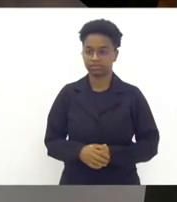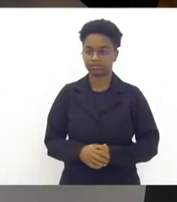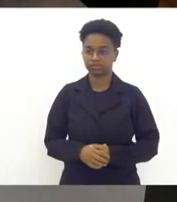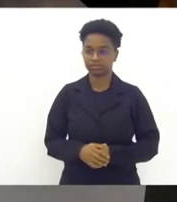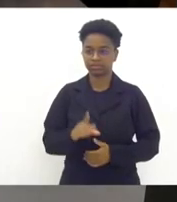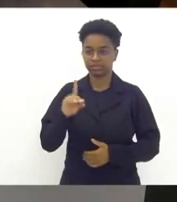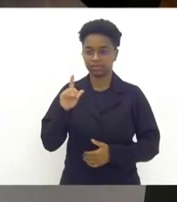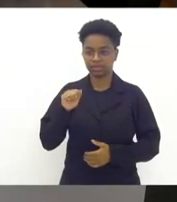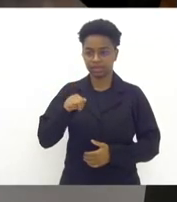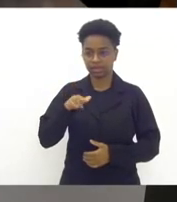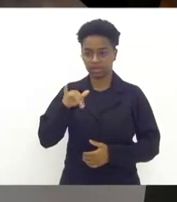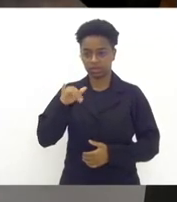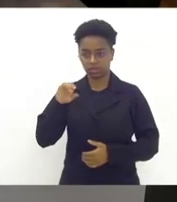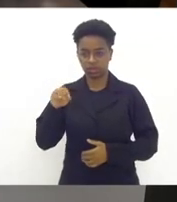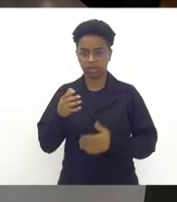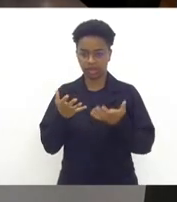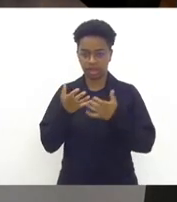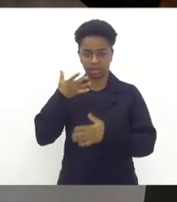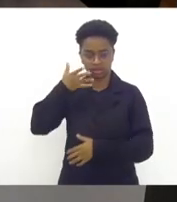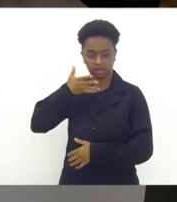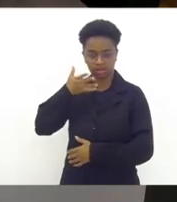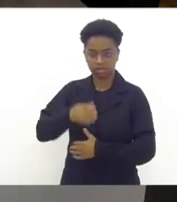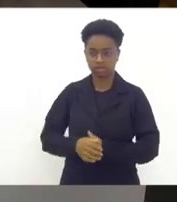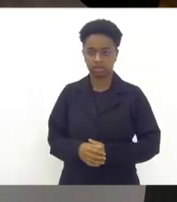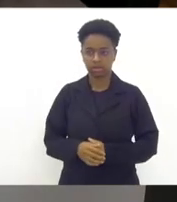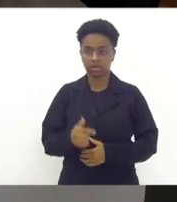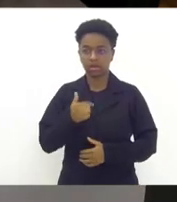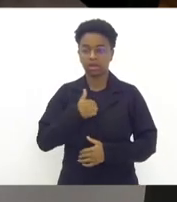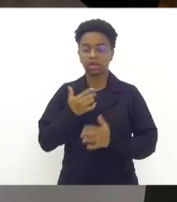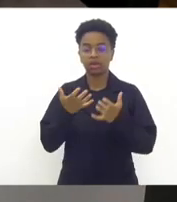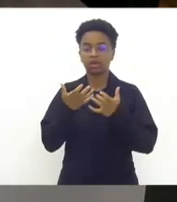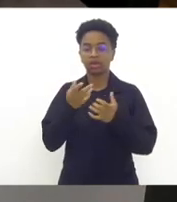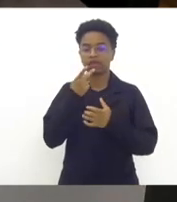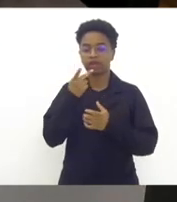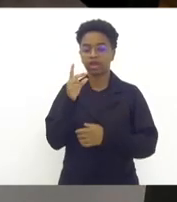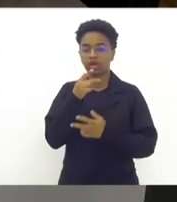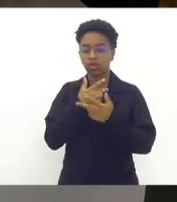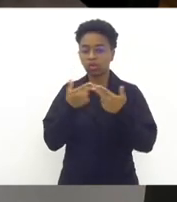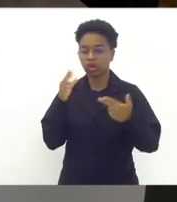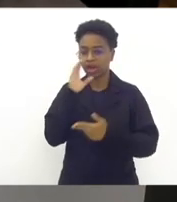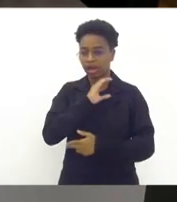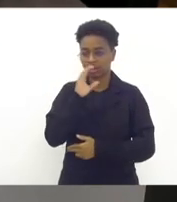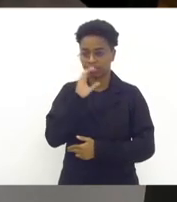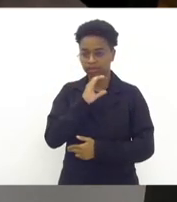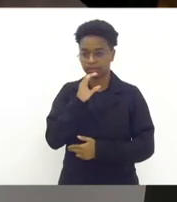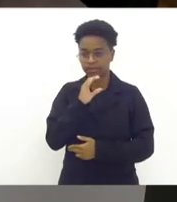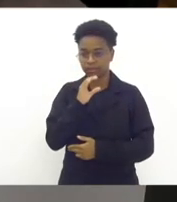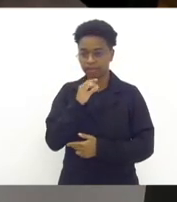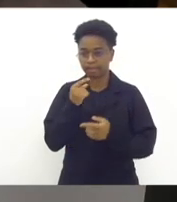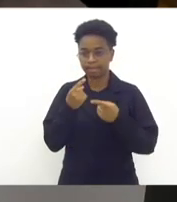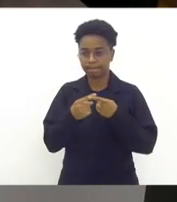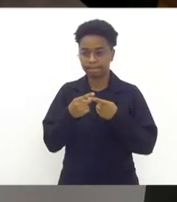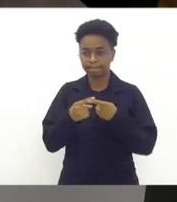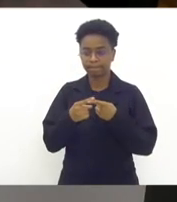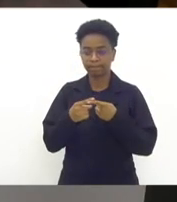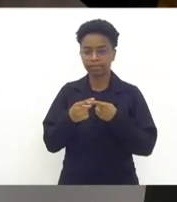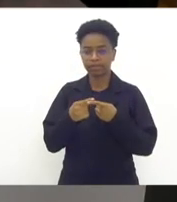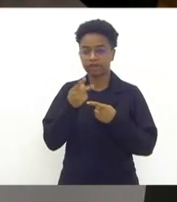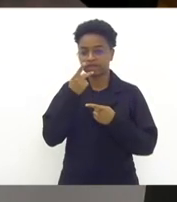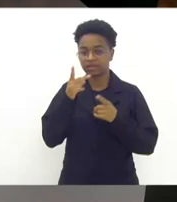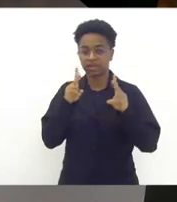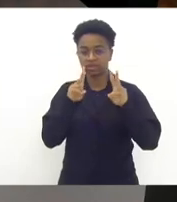Senhor Danilo, o senhor gostaria de fazer alguma consideração? Eu só queria falar uma coisa muito rápida, porque foi se falado em reparação